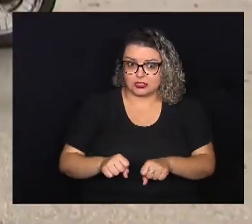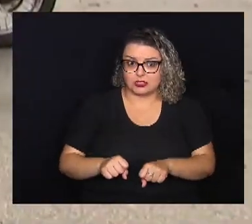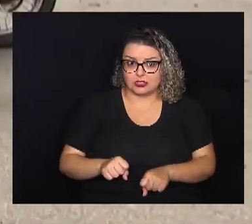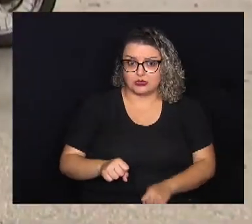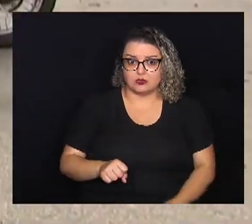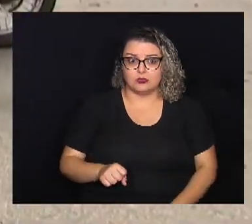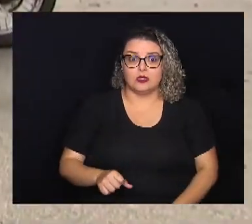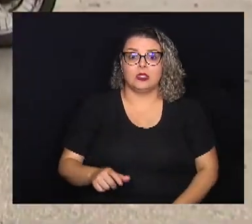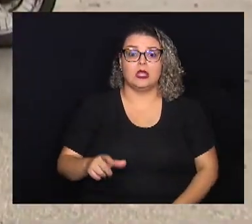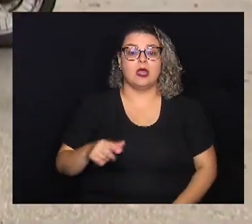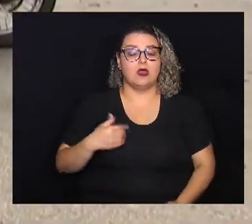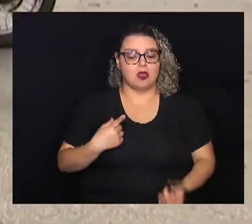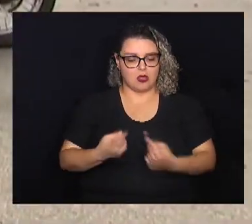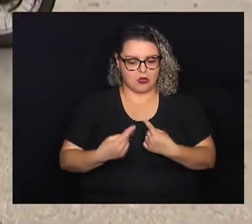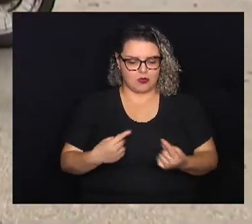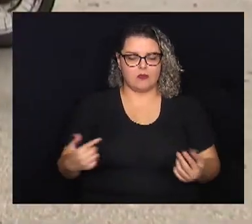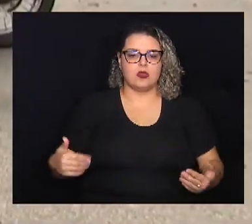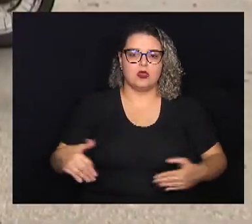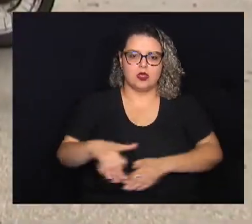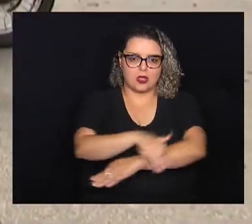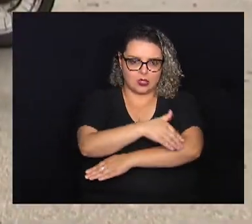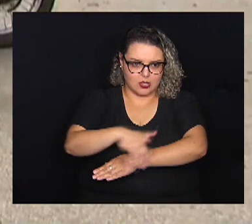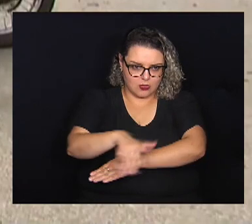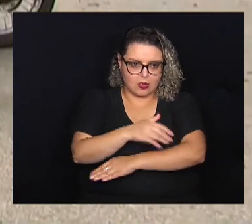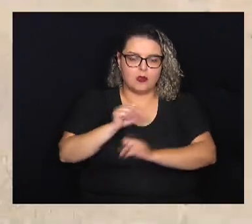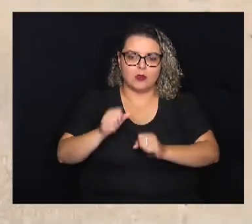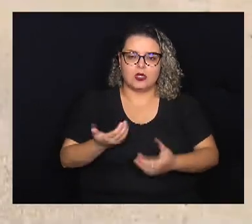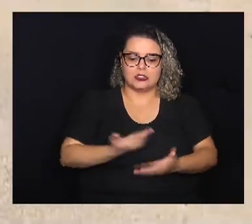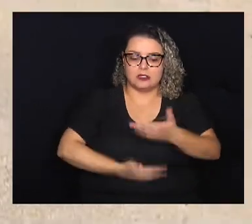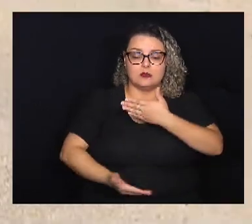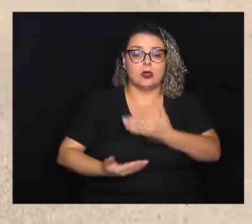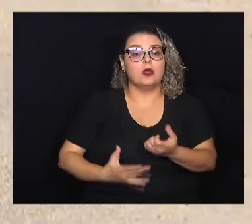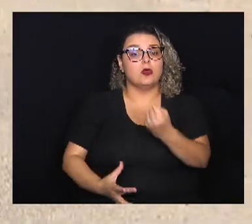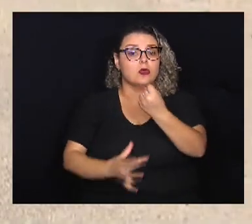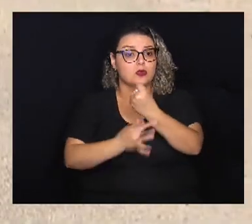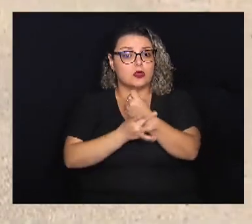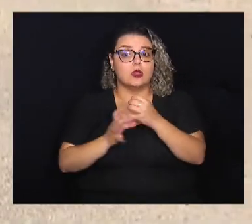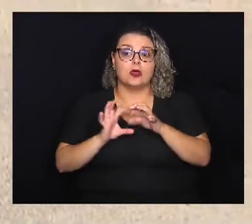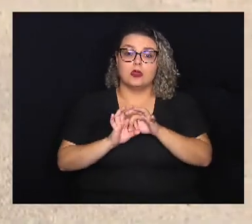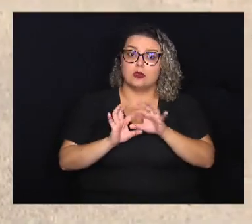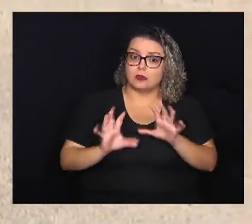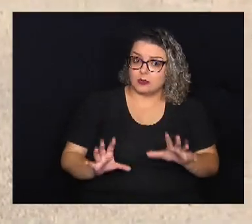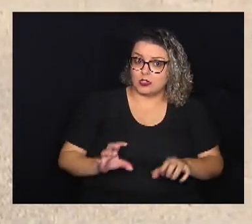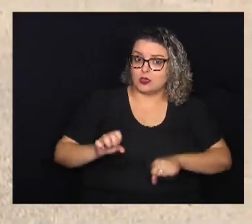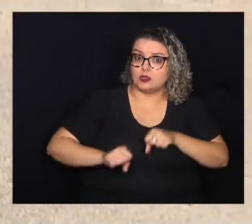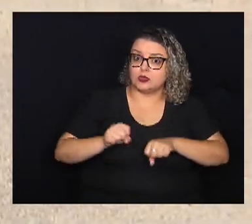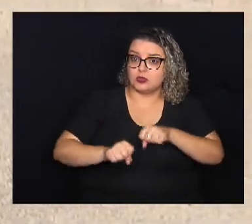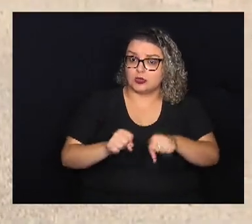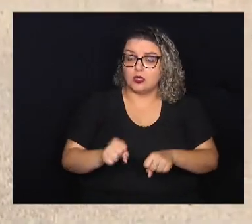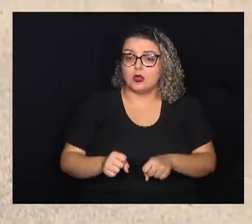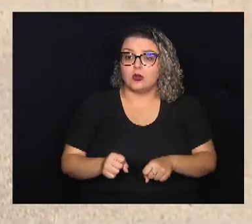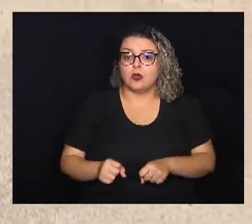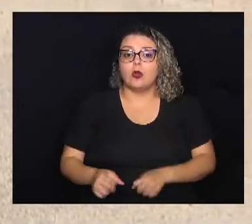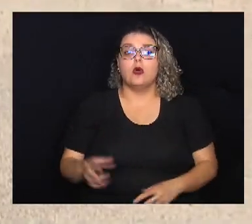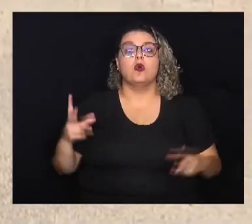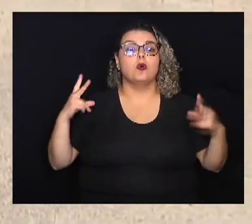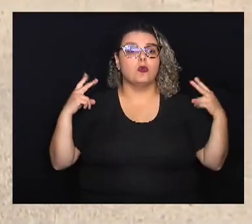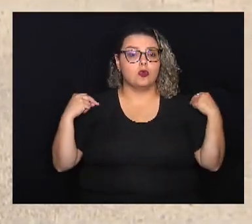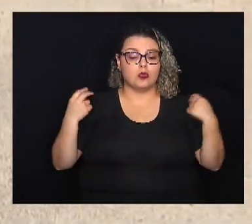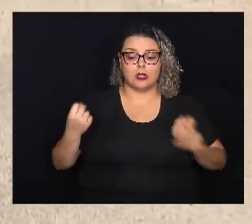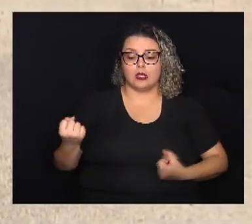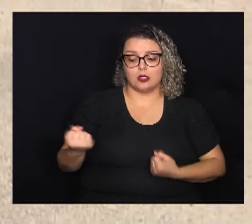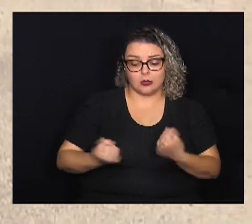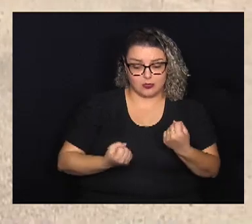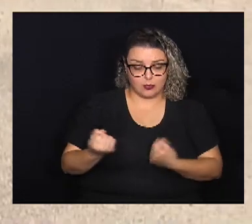a via pode ser compartilhada desde que seja feito com segurança e desde que seja permitido o trânsito de bicicletas. O motorista, ele sempre